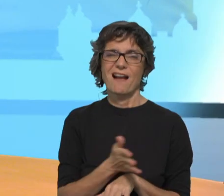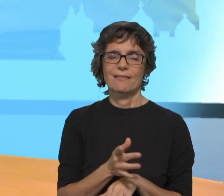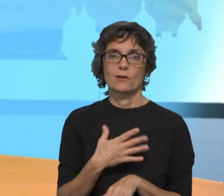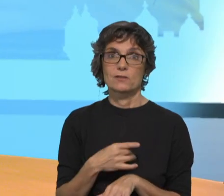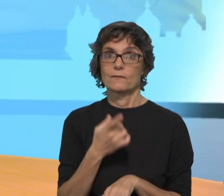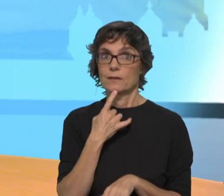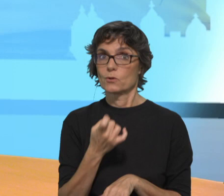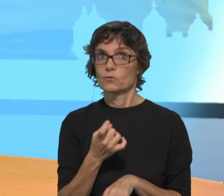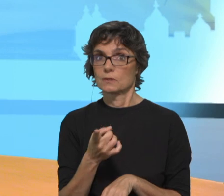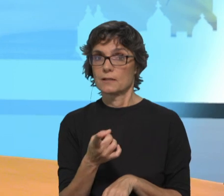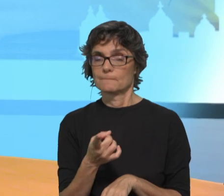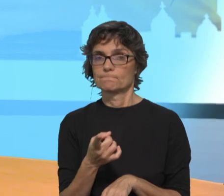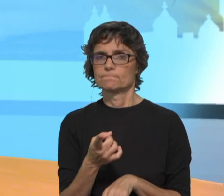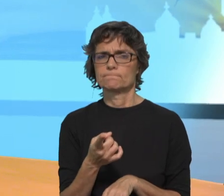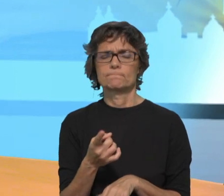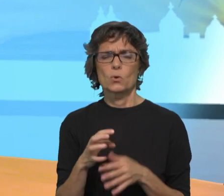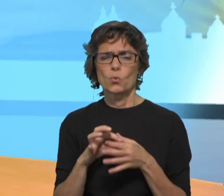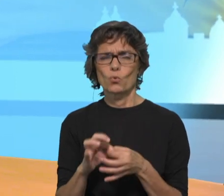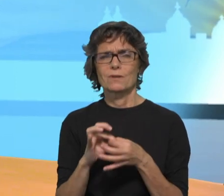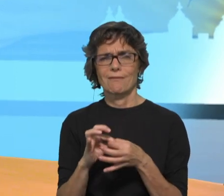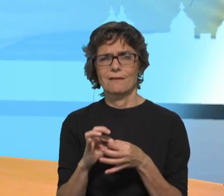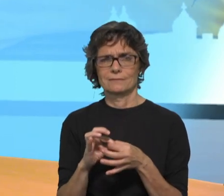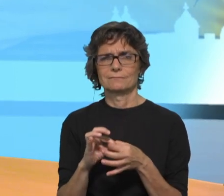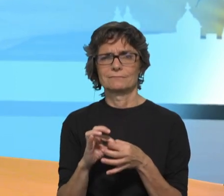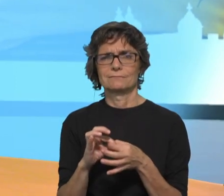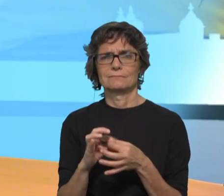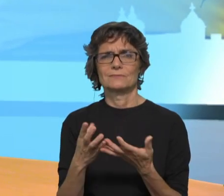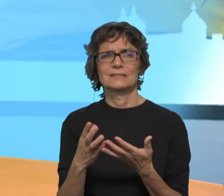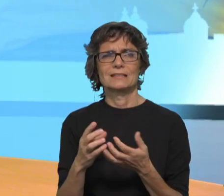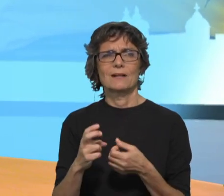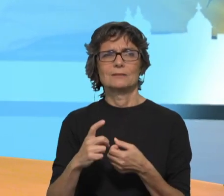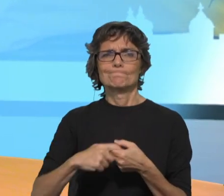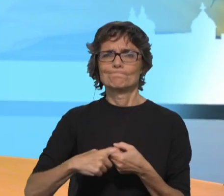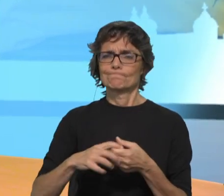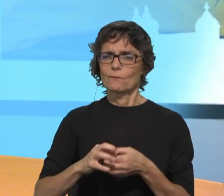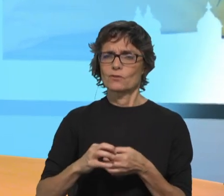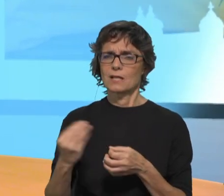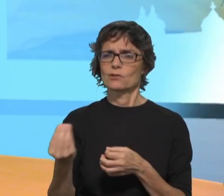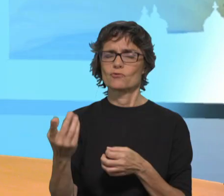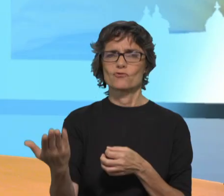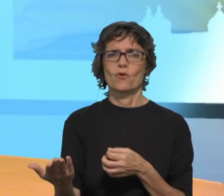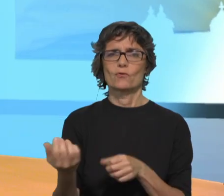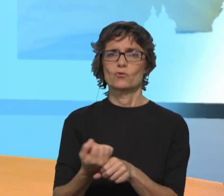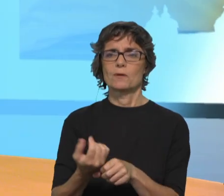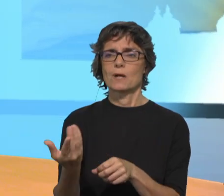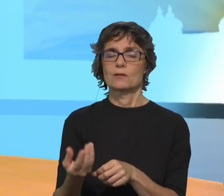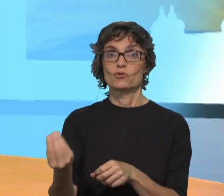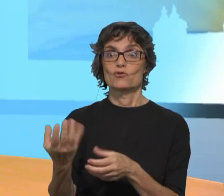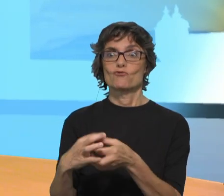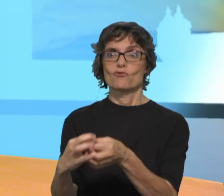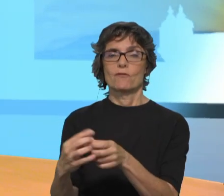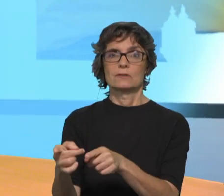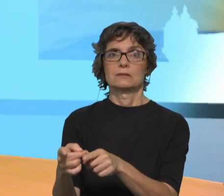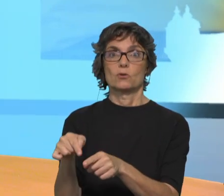que se trabalha esta unidade, esta pertença nos jovens, no trabalho com os jovens, eles que